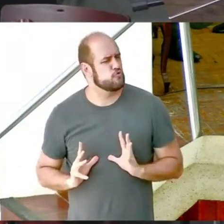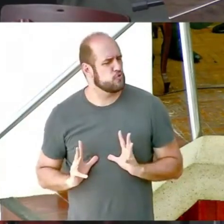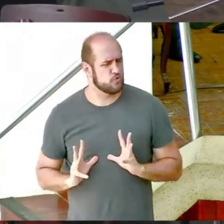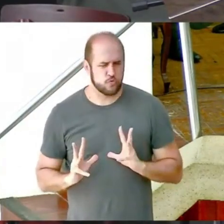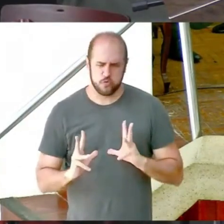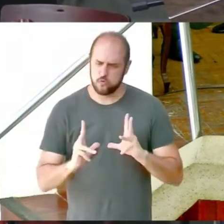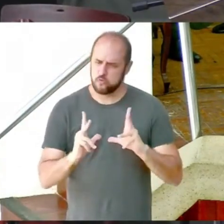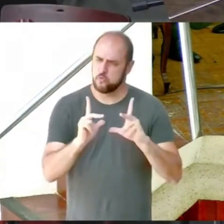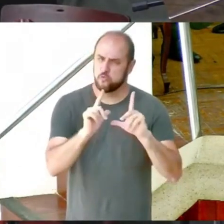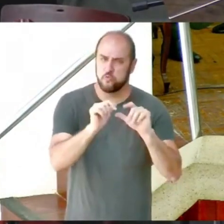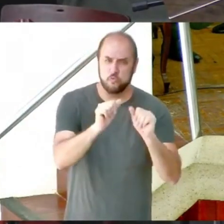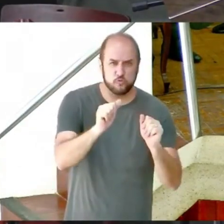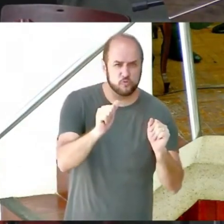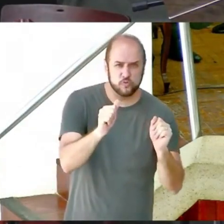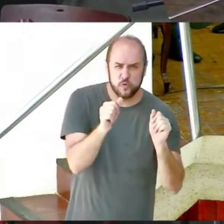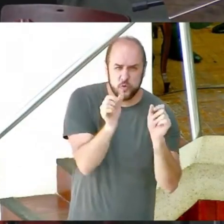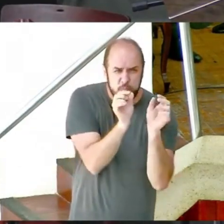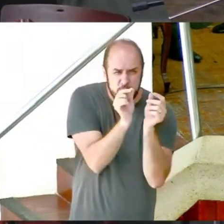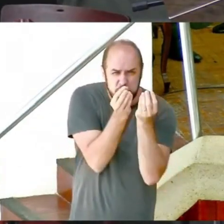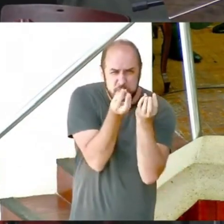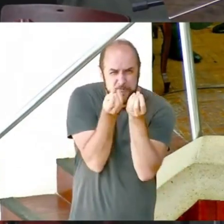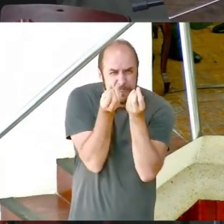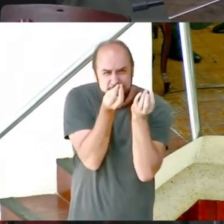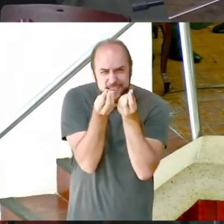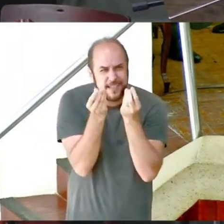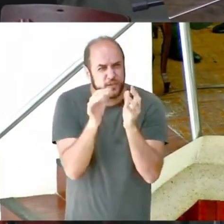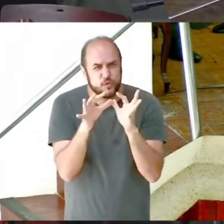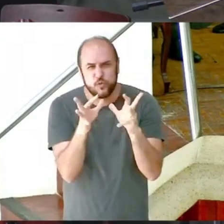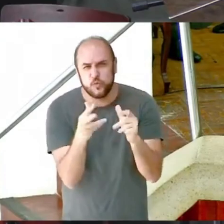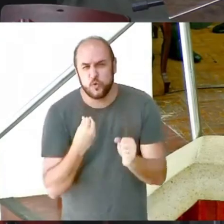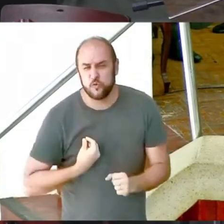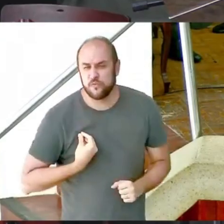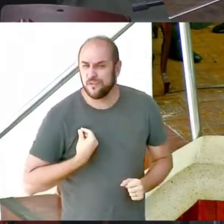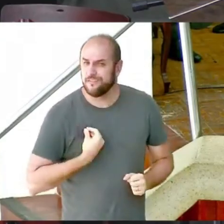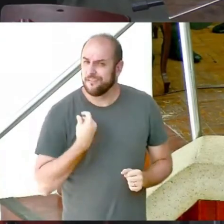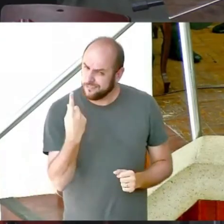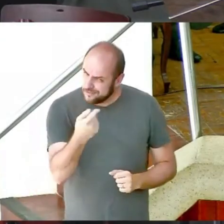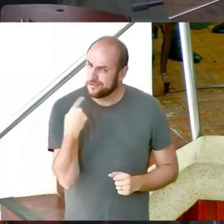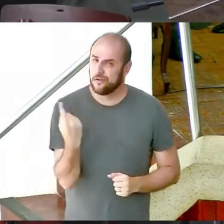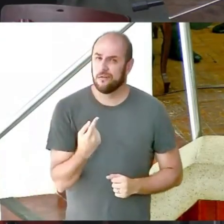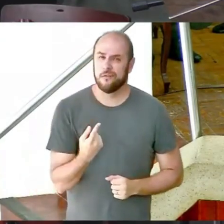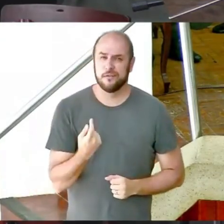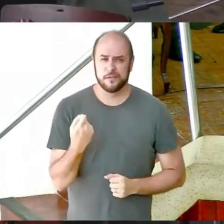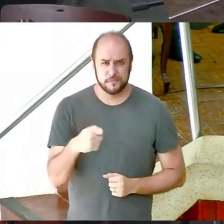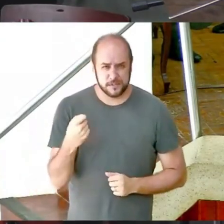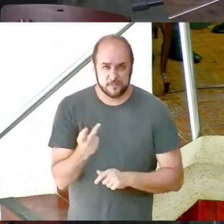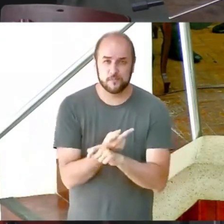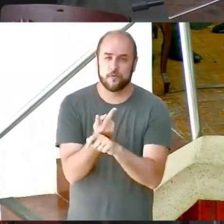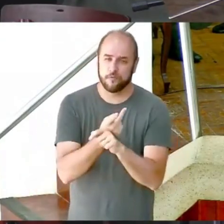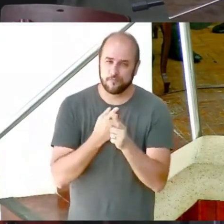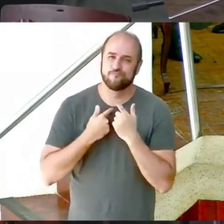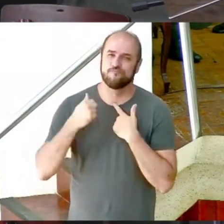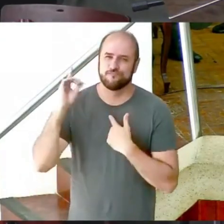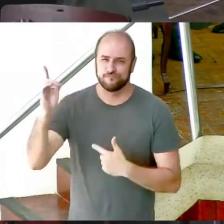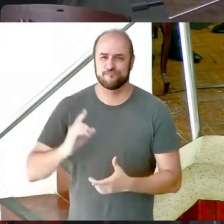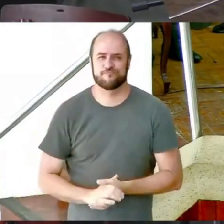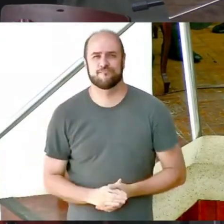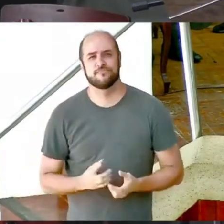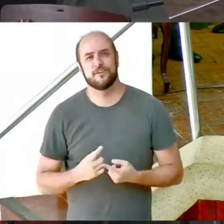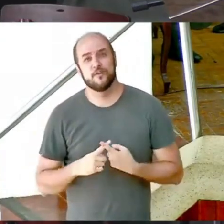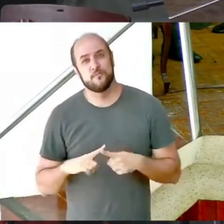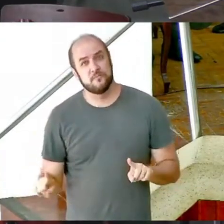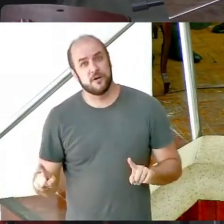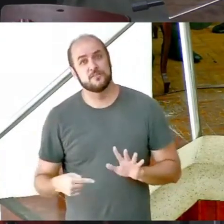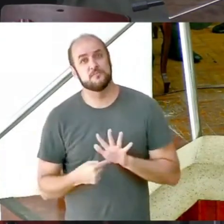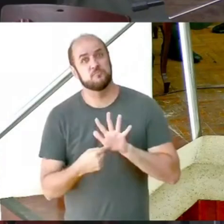todos os recônditos, todas as áreas da sua vida. Precisamos buscar a vontade de Deus, mas ela se